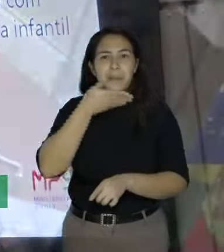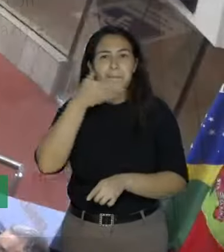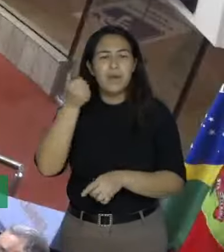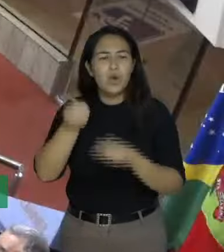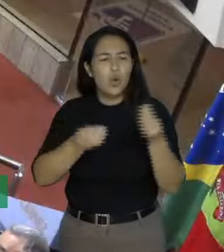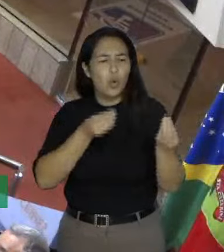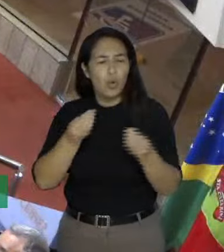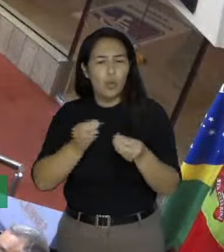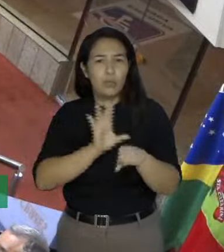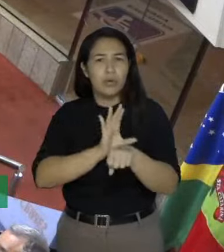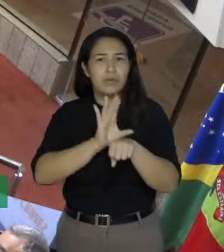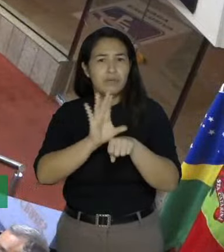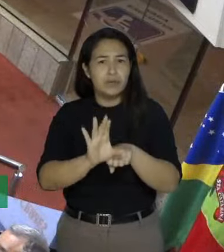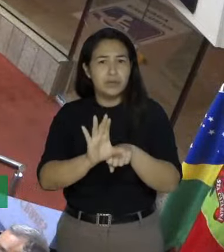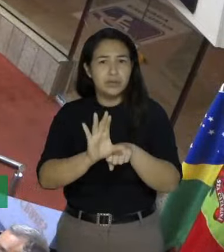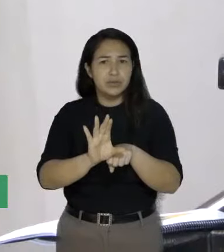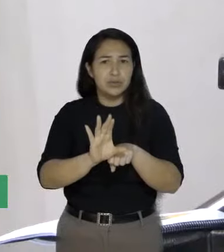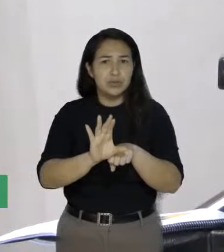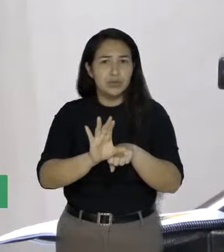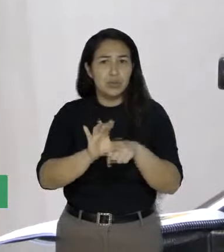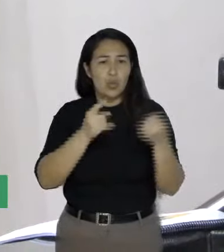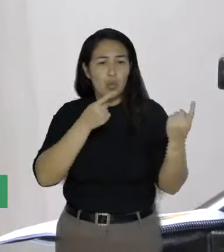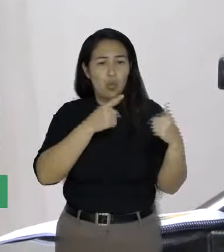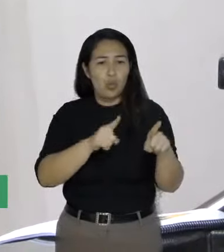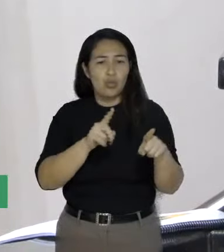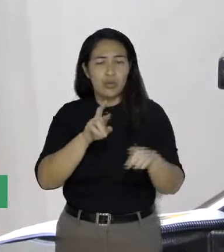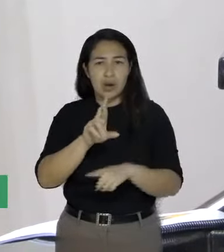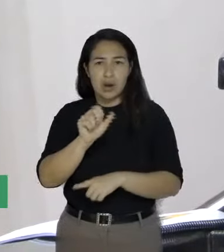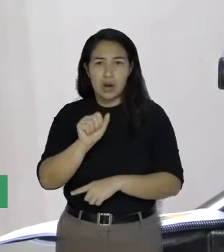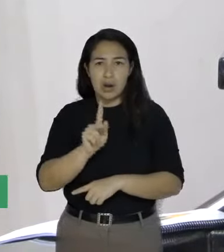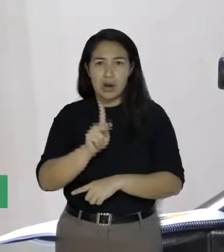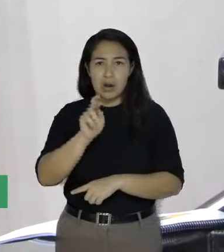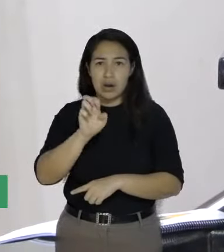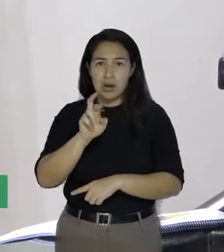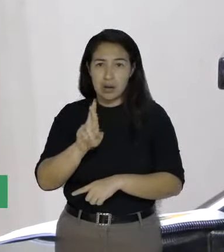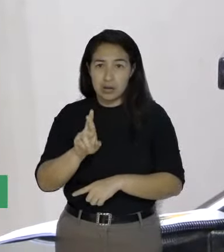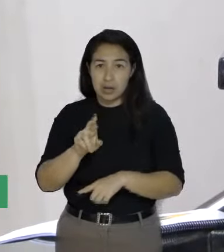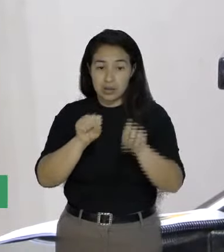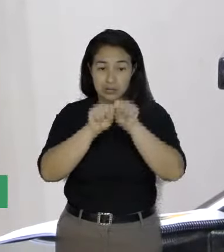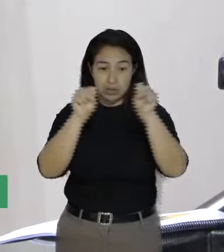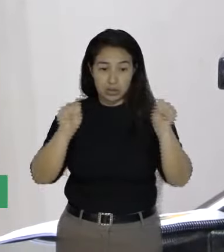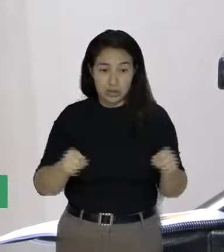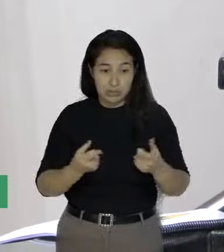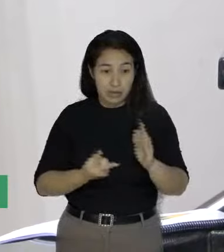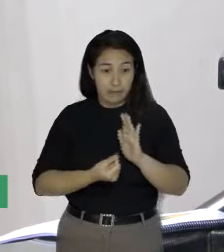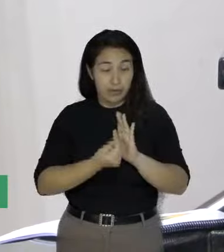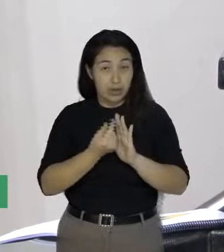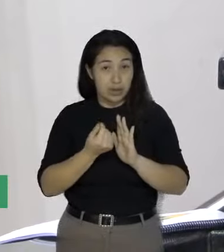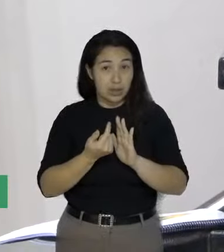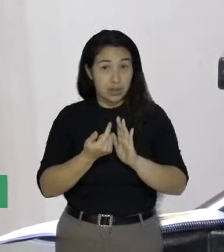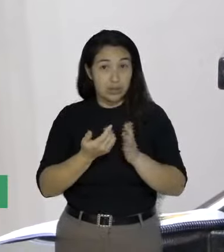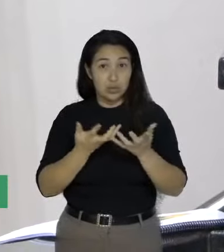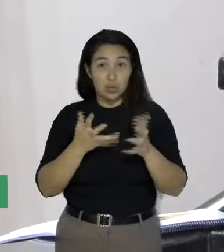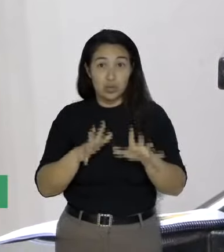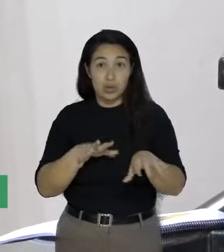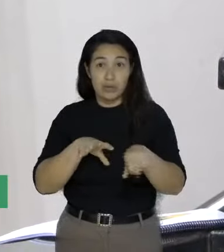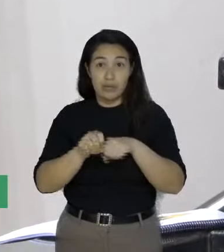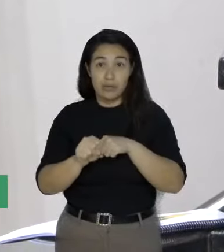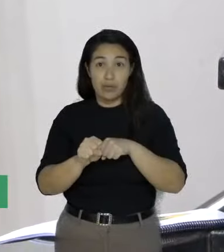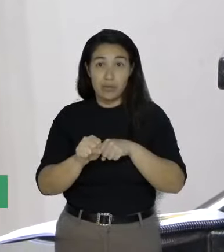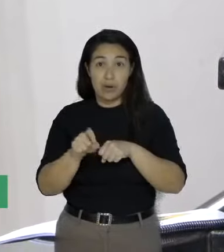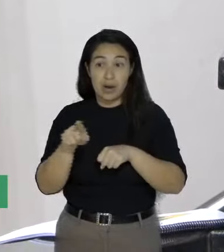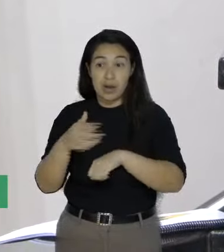em ataques hackers contra o sistema financeiro do que correr o risco de formar profissionais para saltar